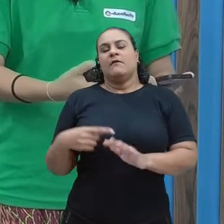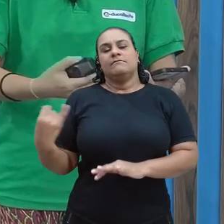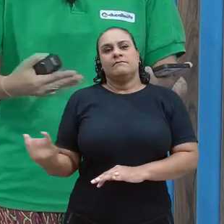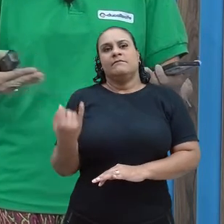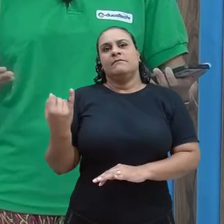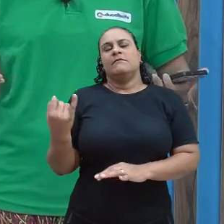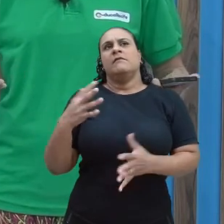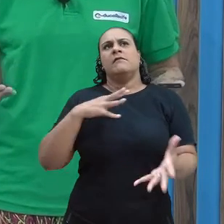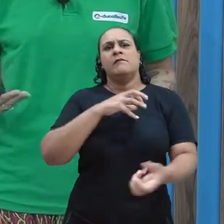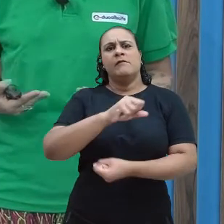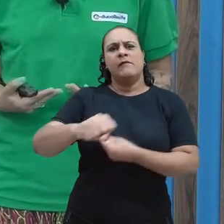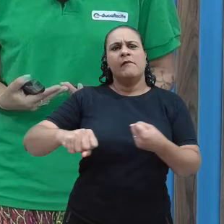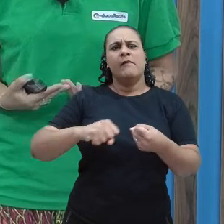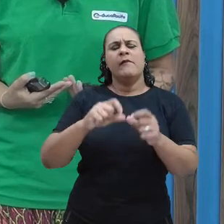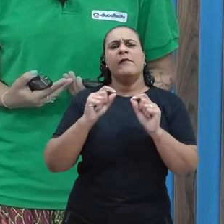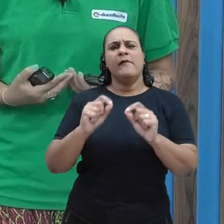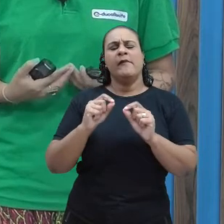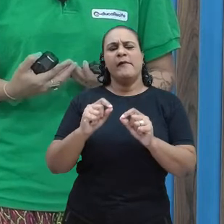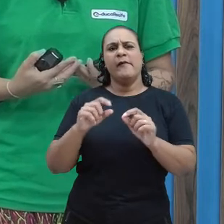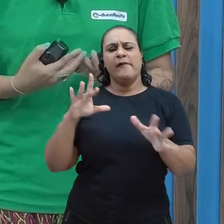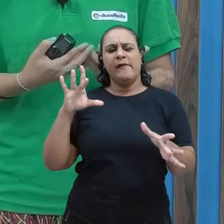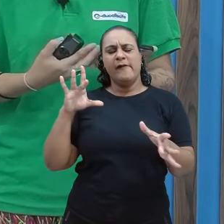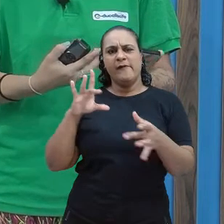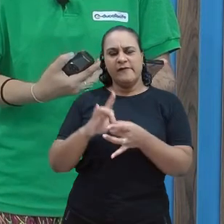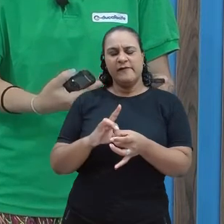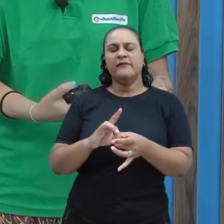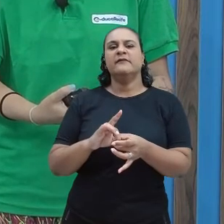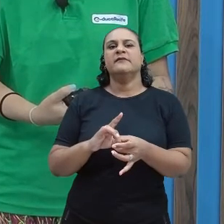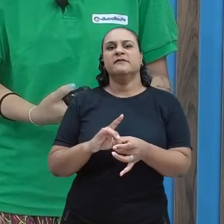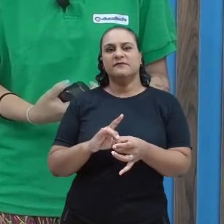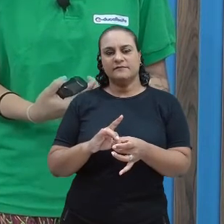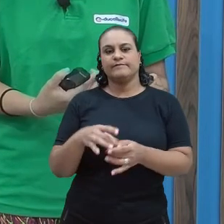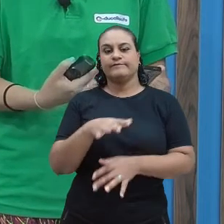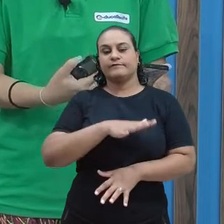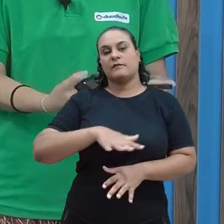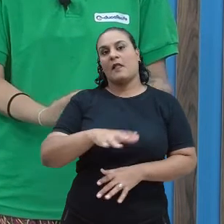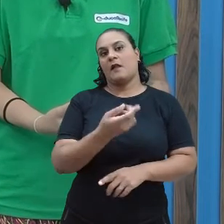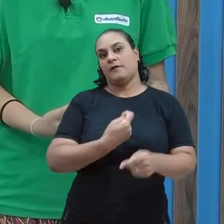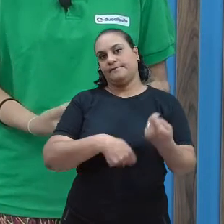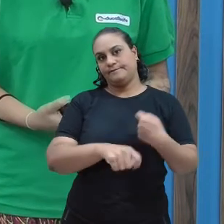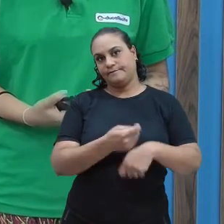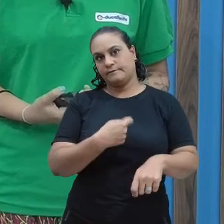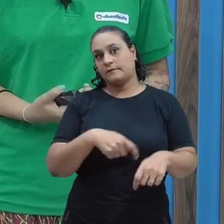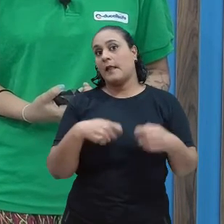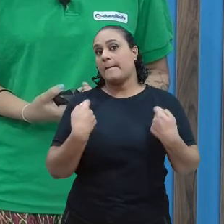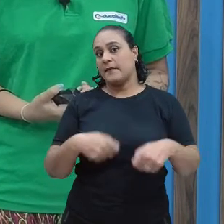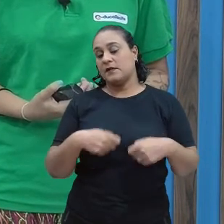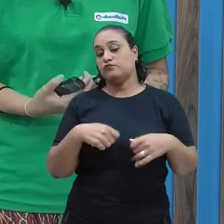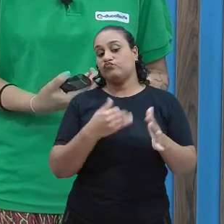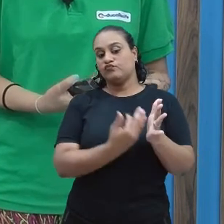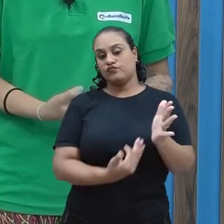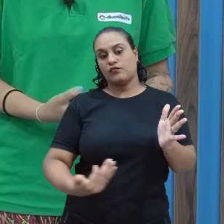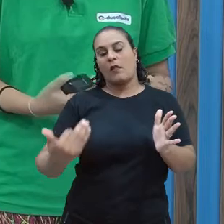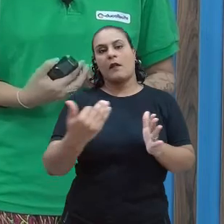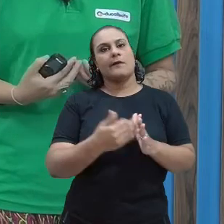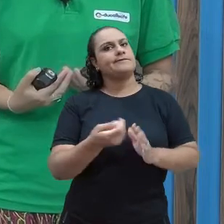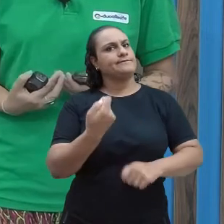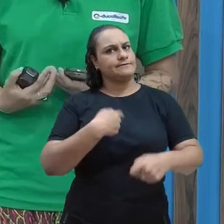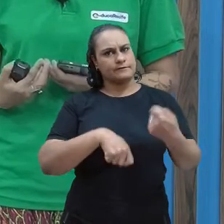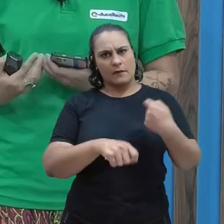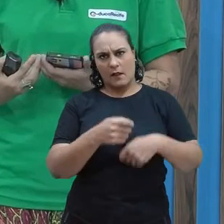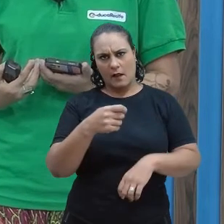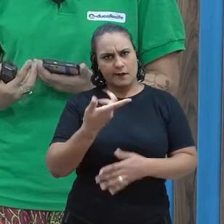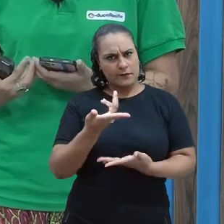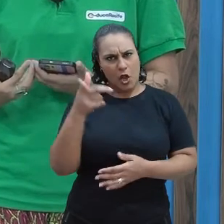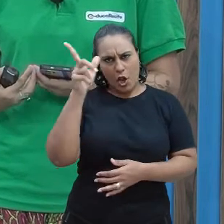é essa junção, né, de questões econômicas, que a gente precisa crescer economicamente, isso é claro, a